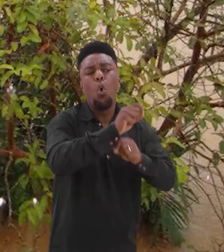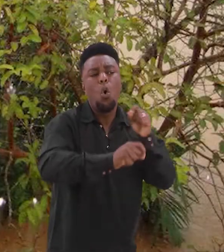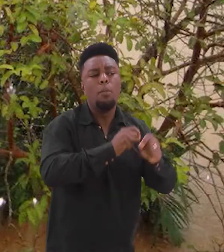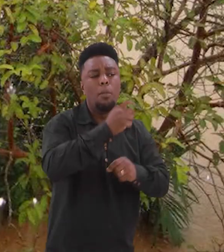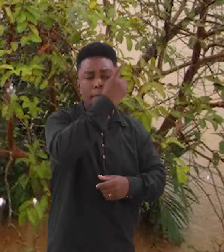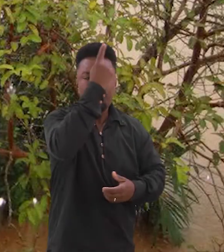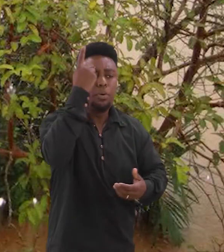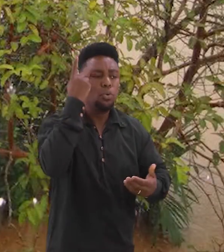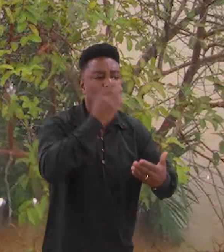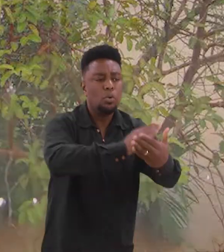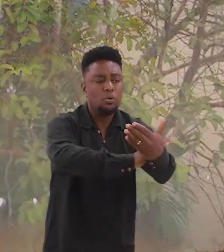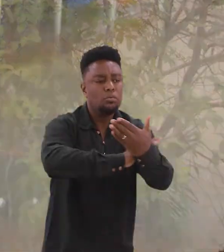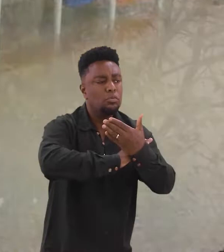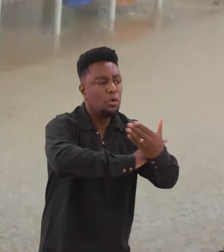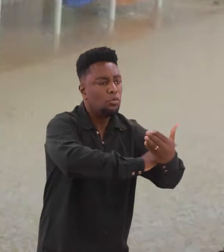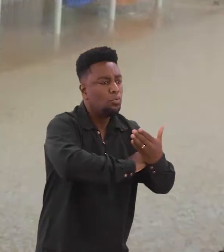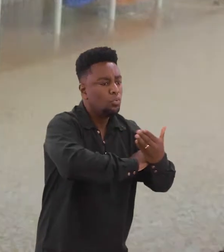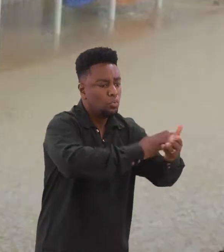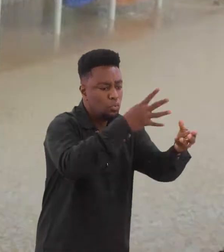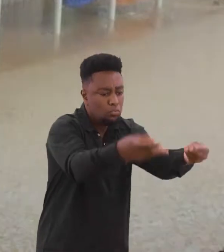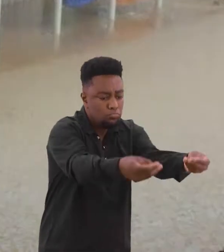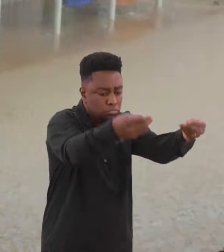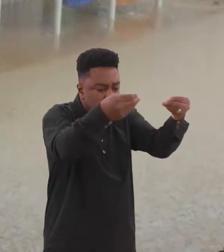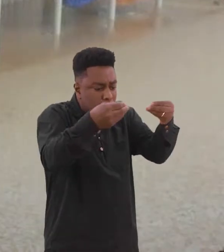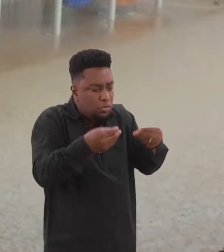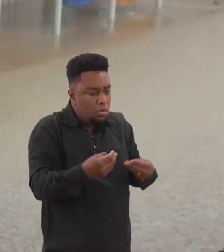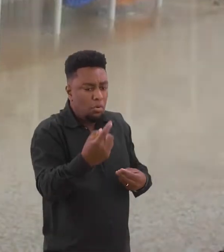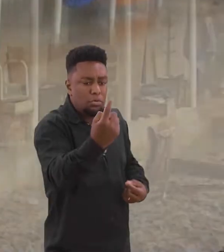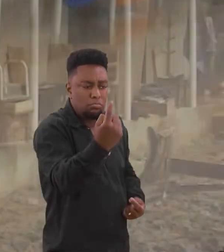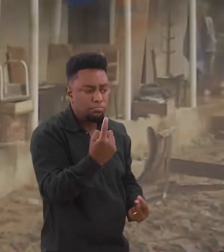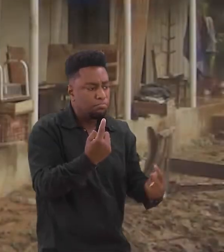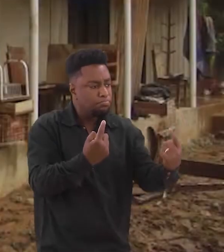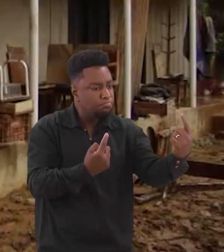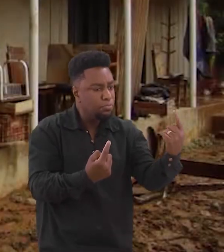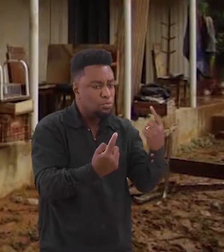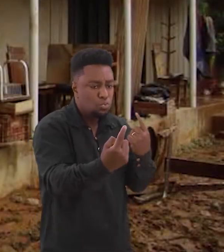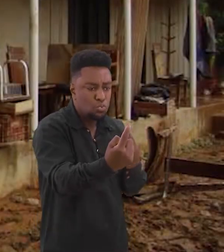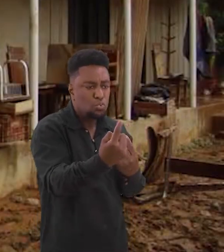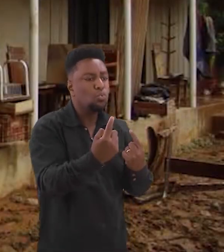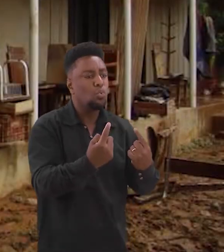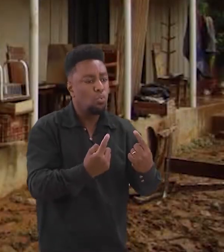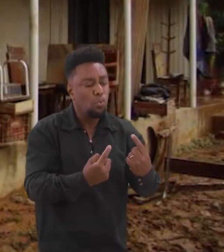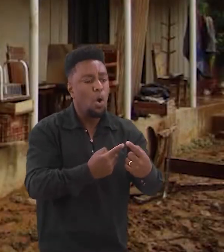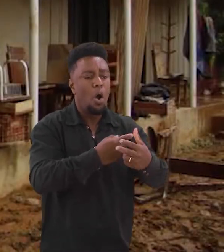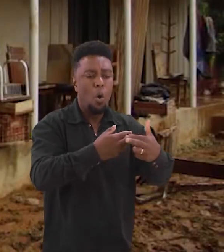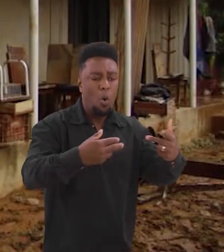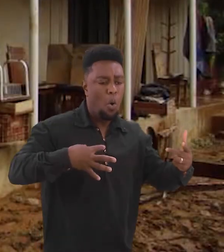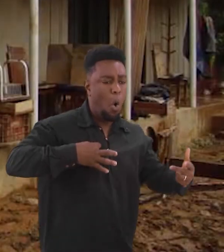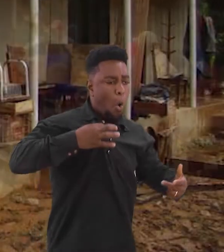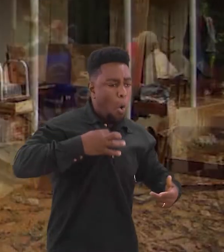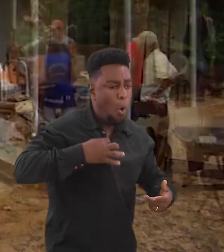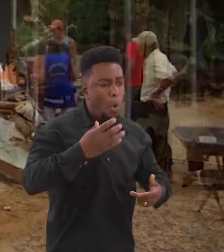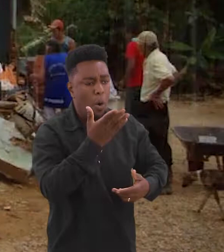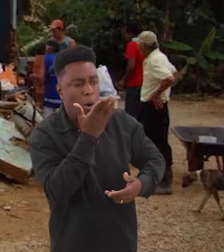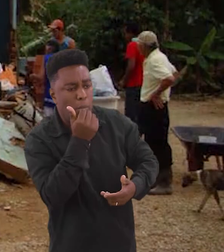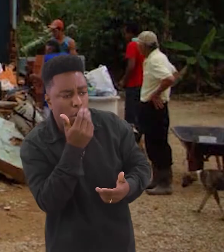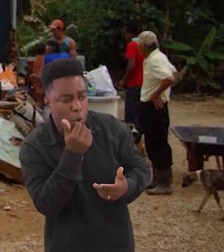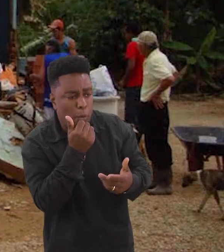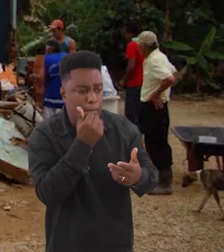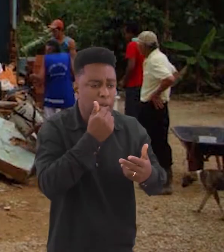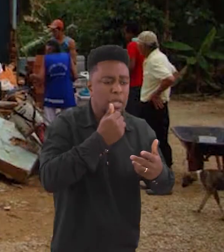nos ajudaram a reconstruir nossa vida. Um a um, eles vieram e trouxeram roupas,